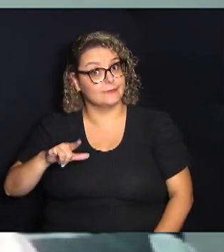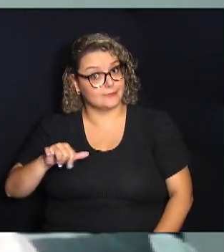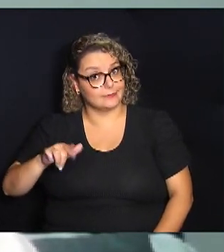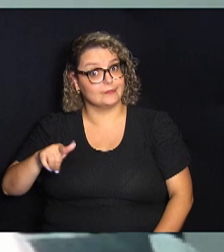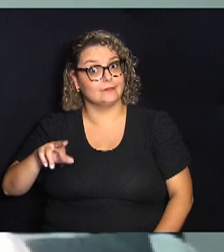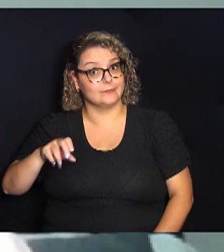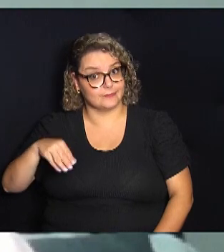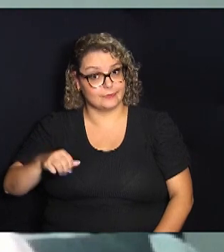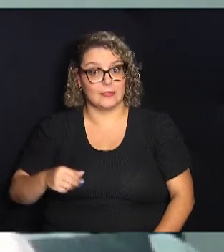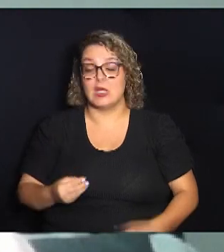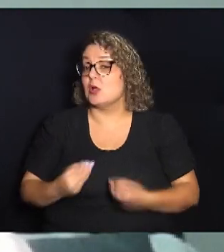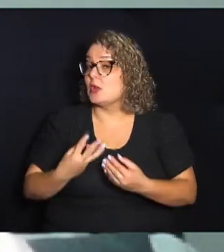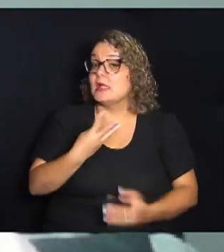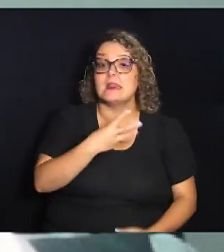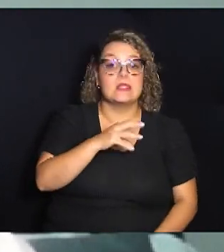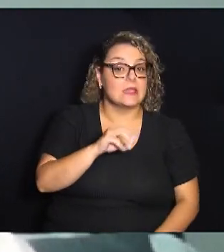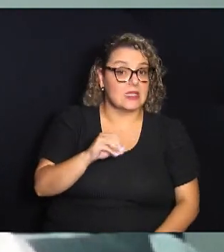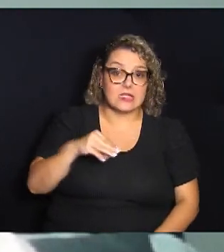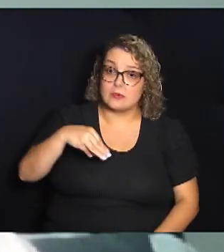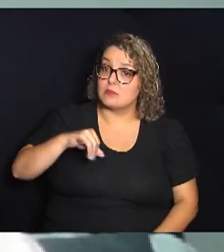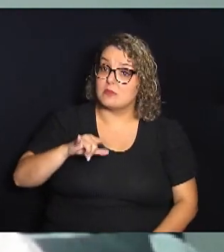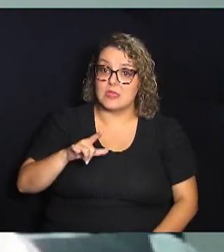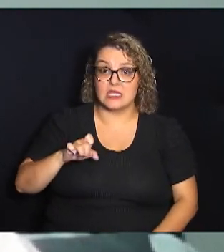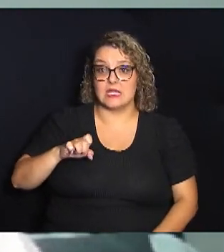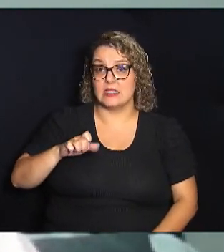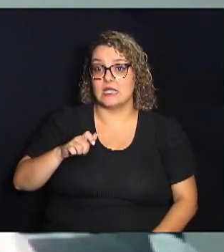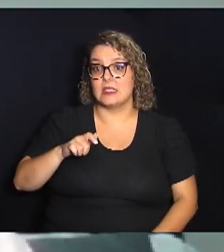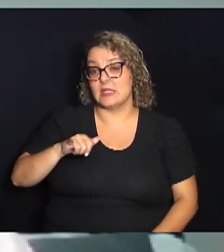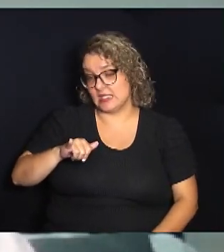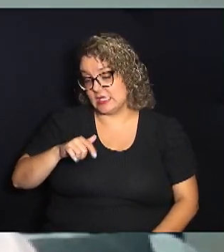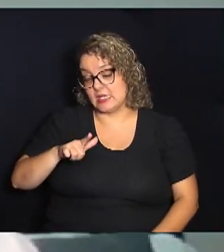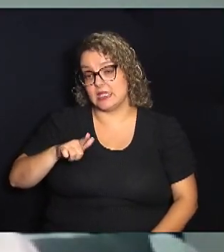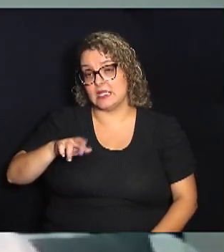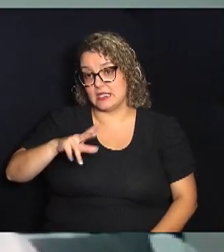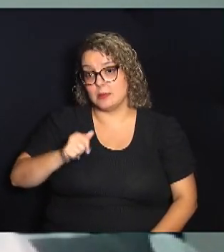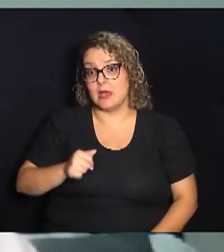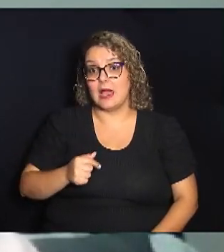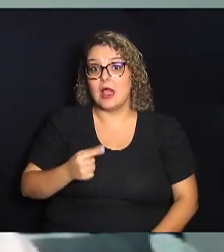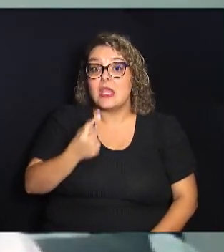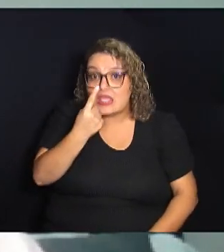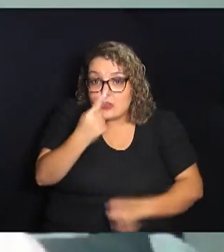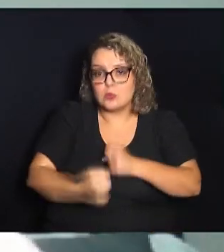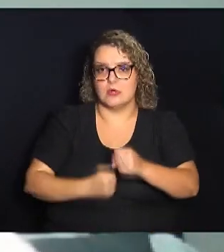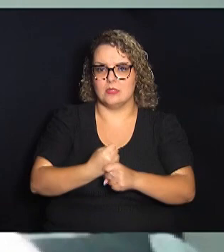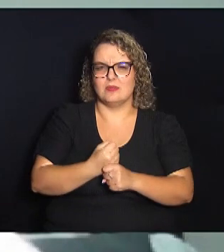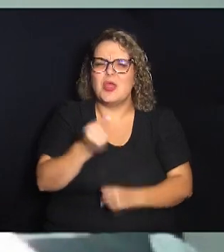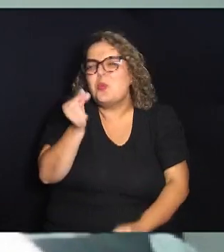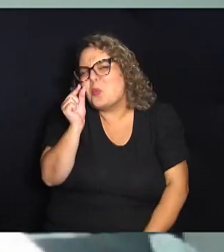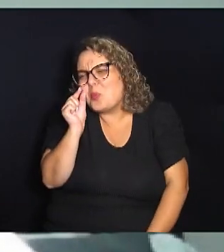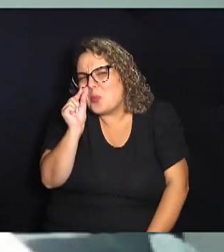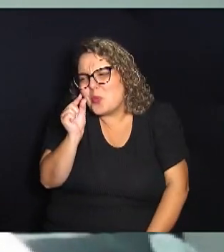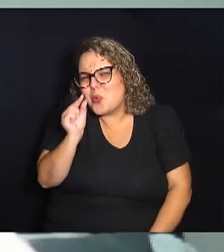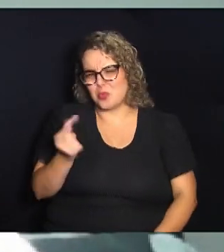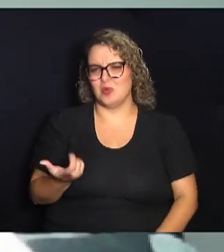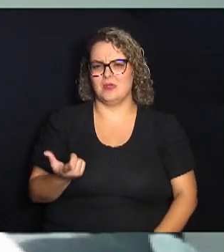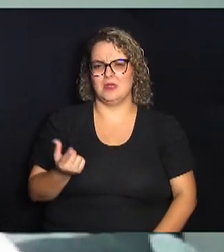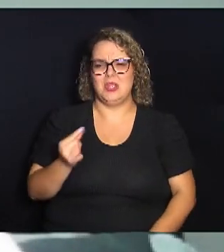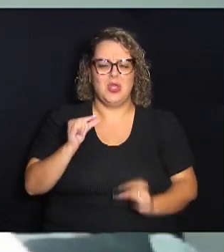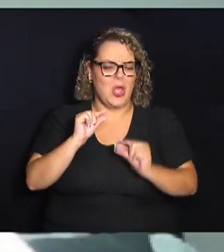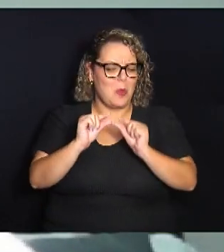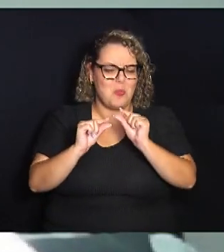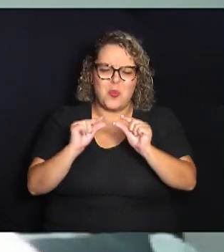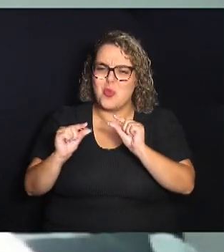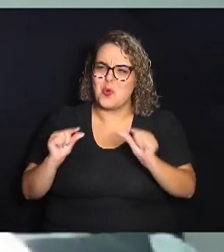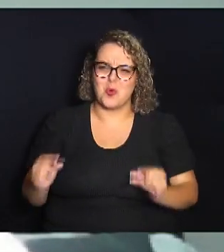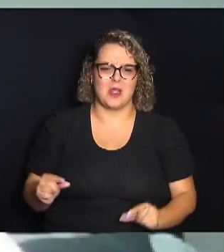dando 300 miligramas de estradiol por ano. Você está vendo como a quantidade é pequena? São microdoses. Então,